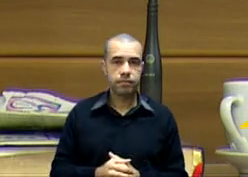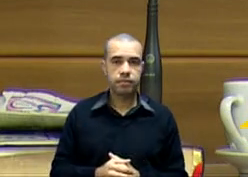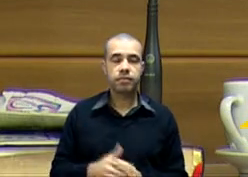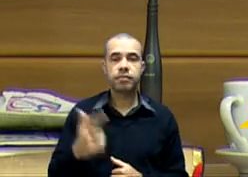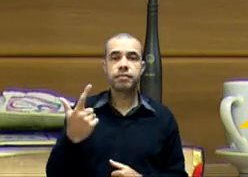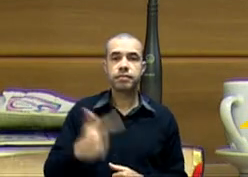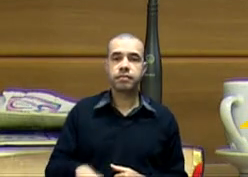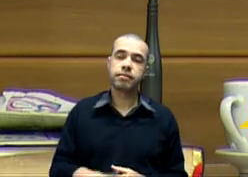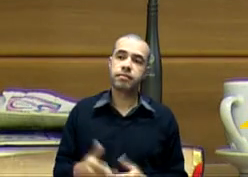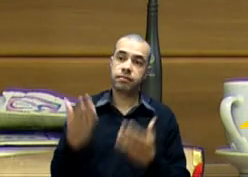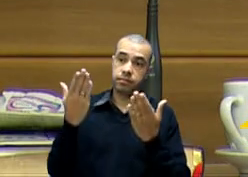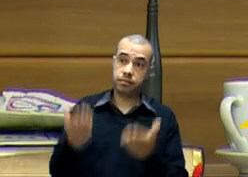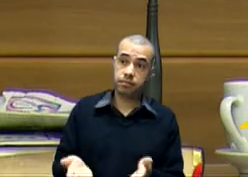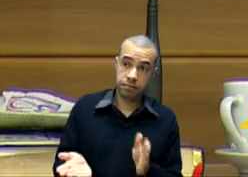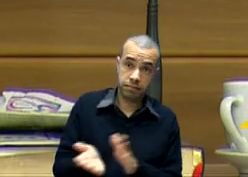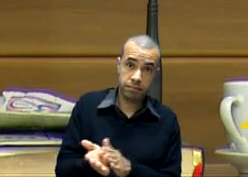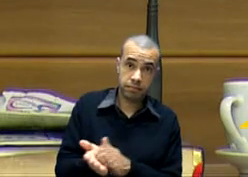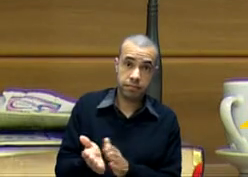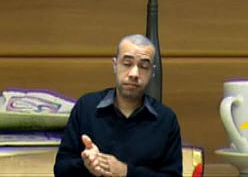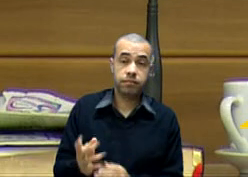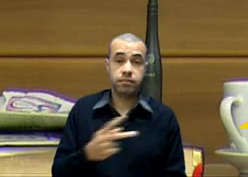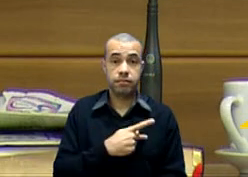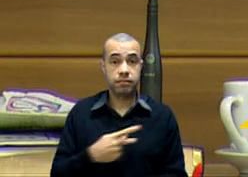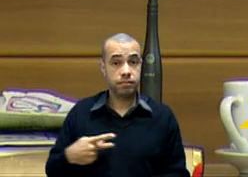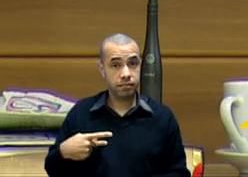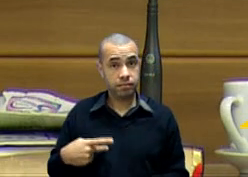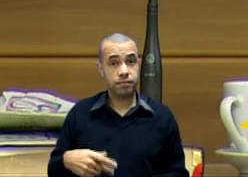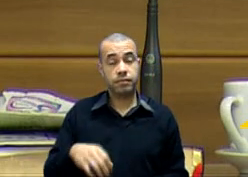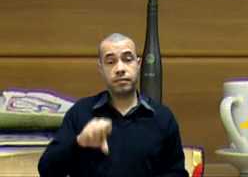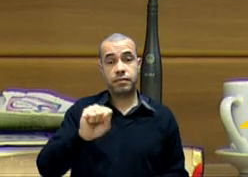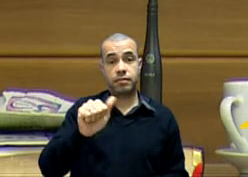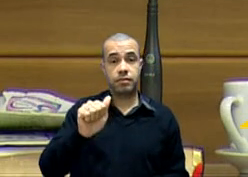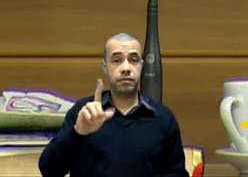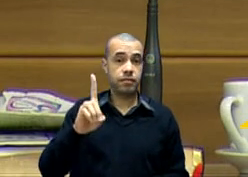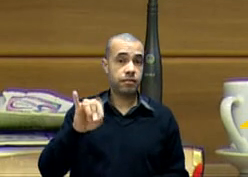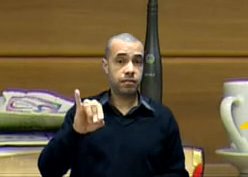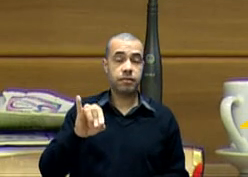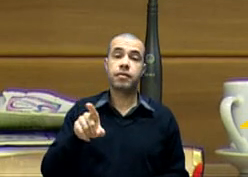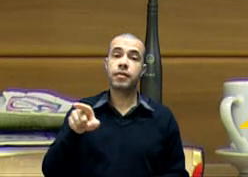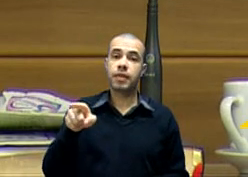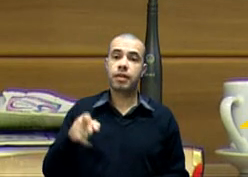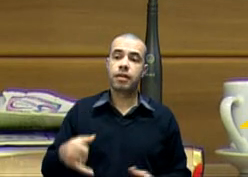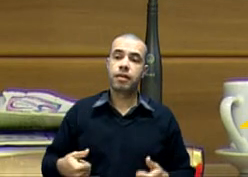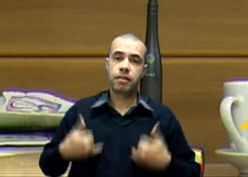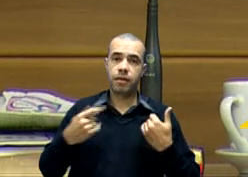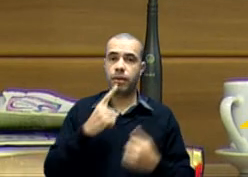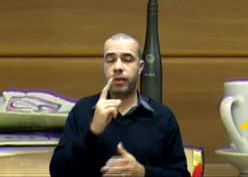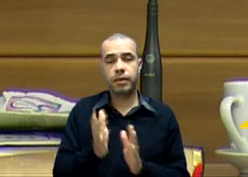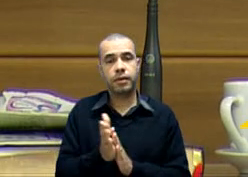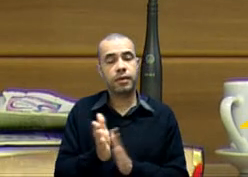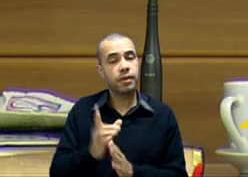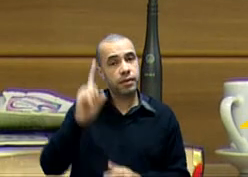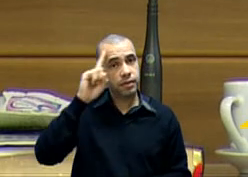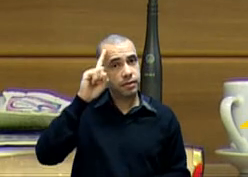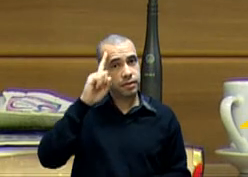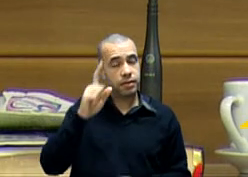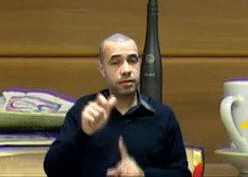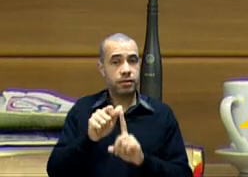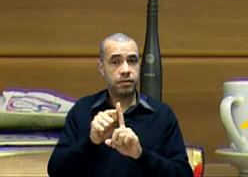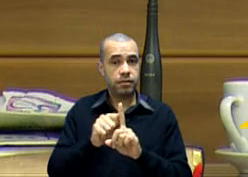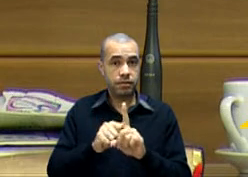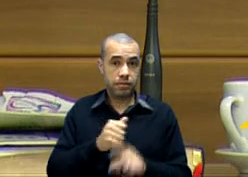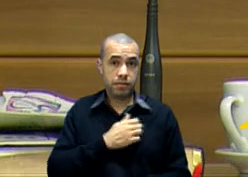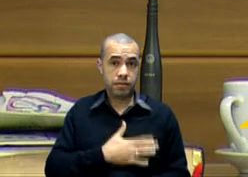Requerimento verbal, voto de congratulações ao pastor Sadi dos Santos pela passagem de sua data natalícia, comemorada no dia 20 de agosto. Quem